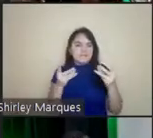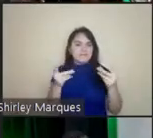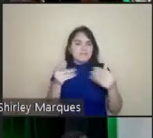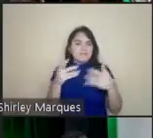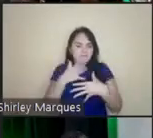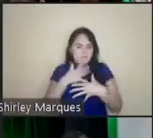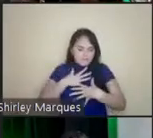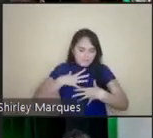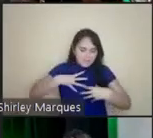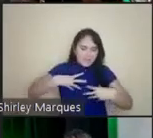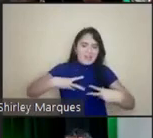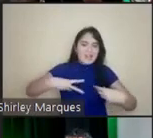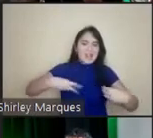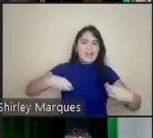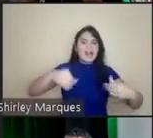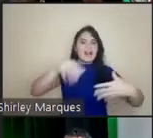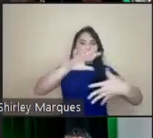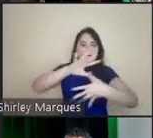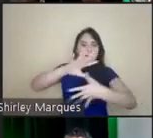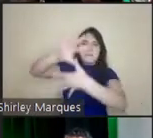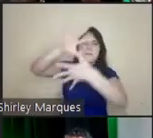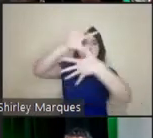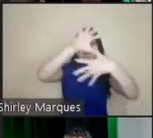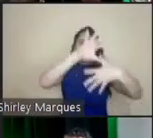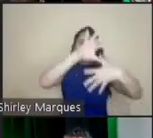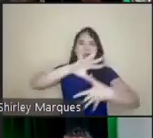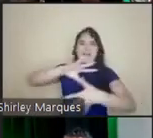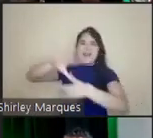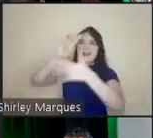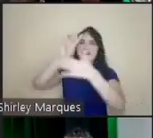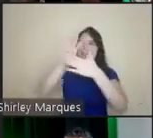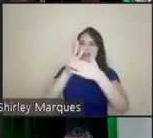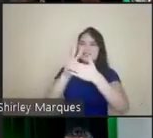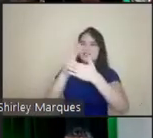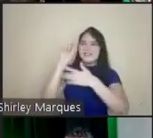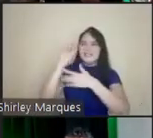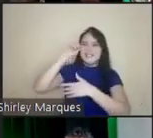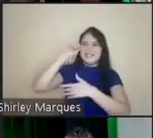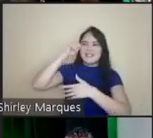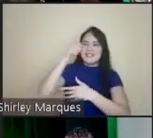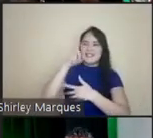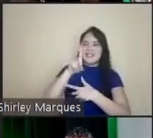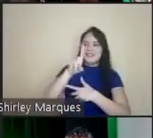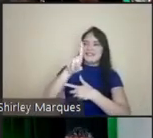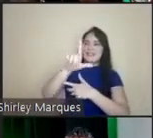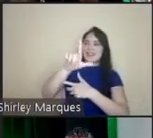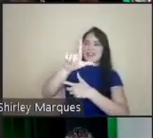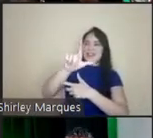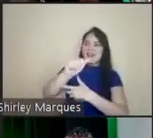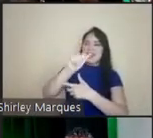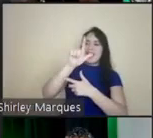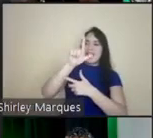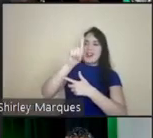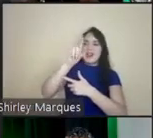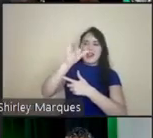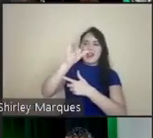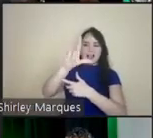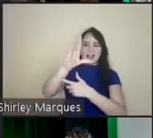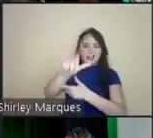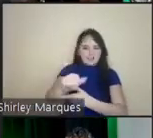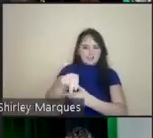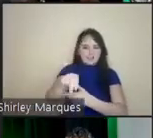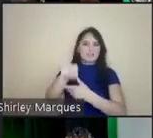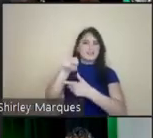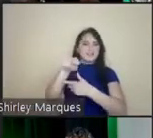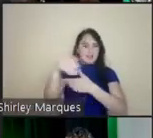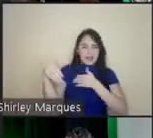nessa América Índia negra ideomágica. Dila, Dila, Dila, a me dar a amplidão dos